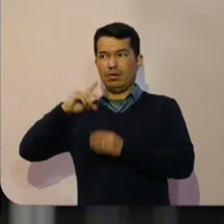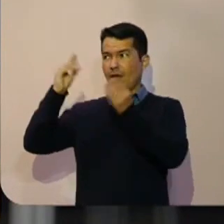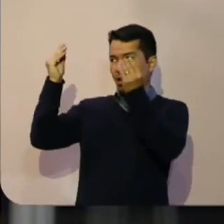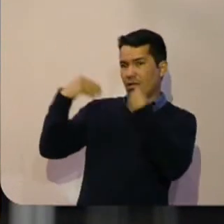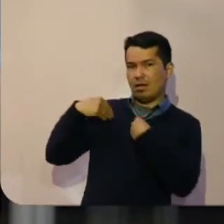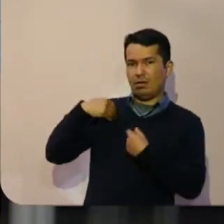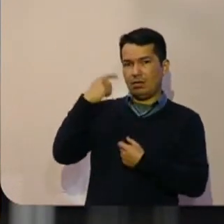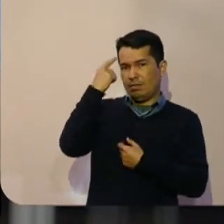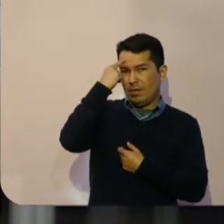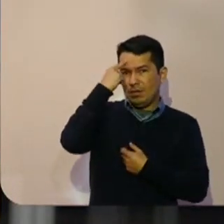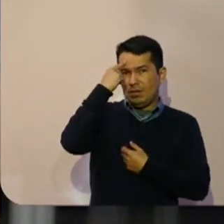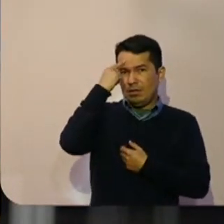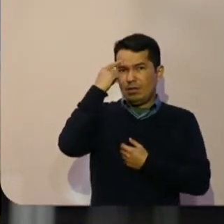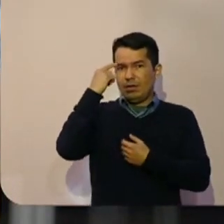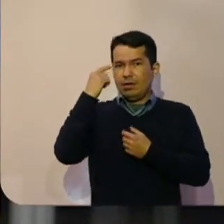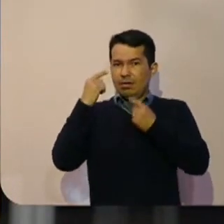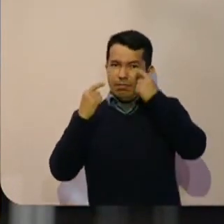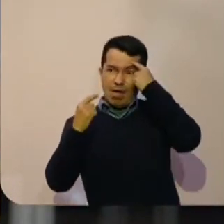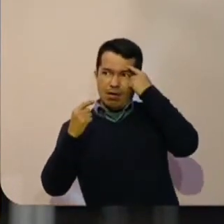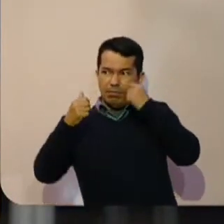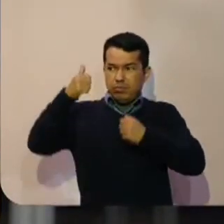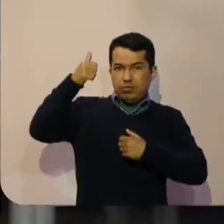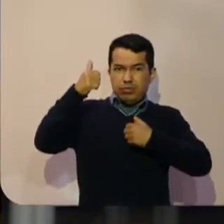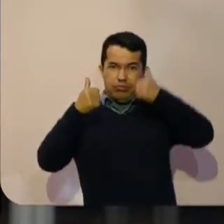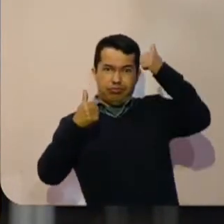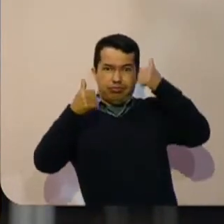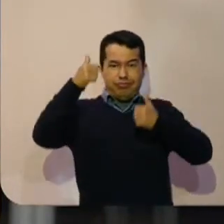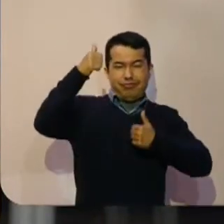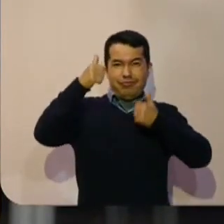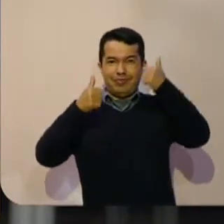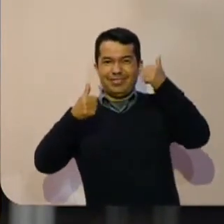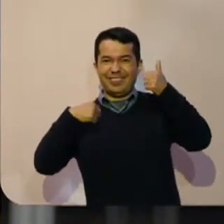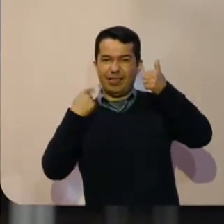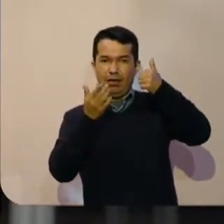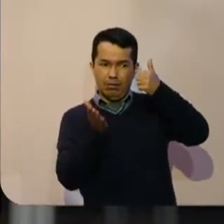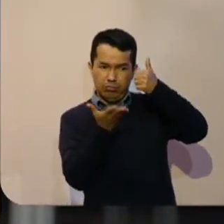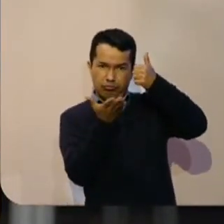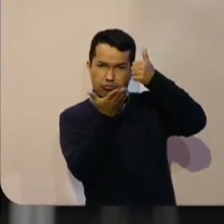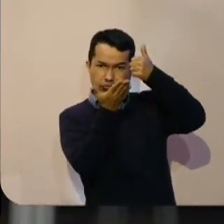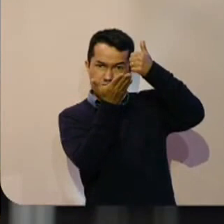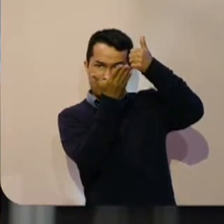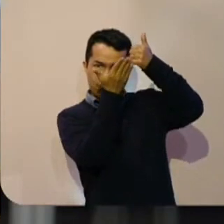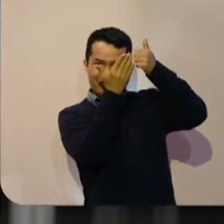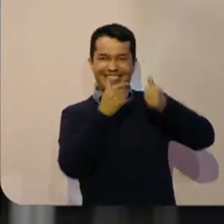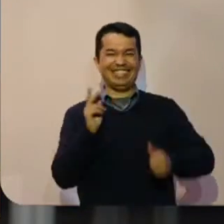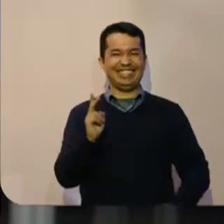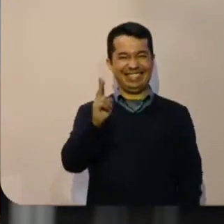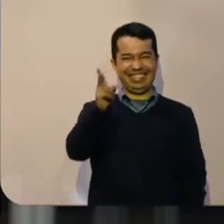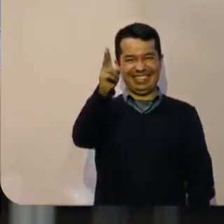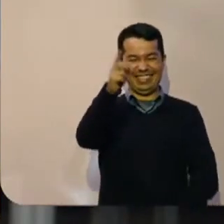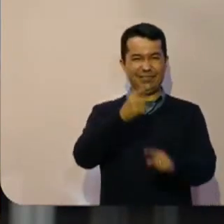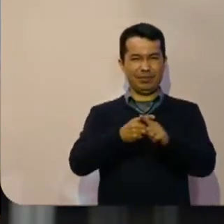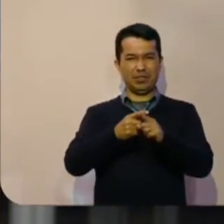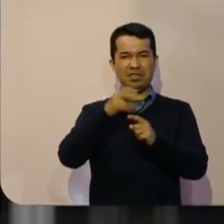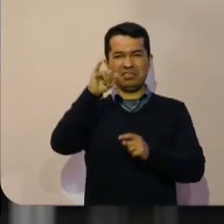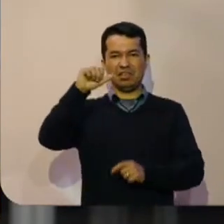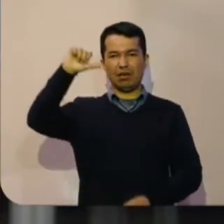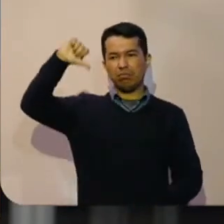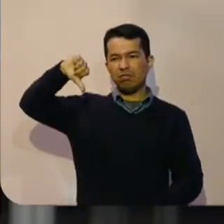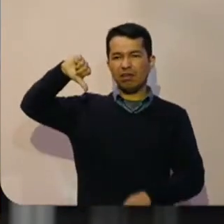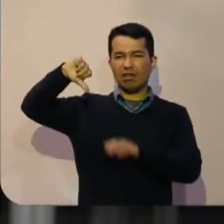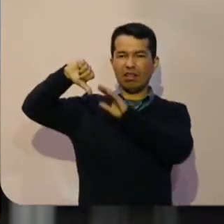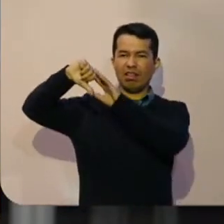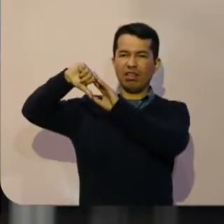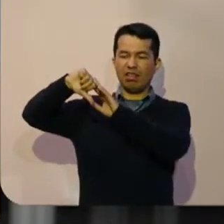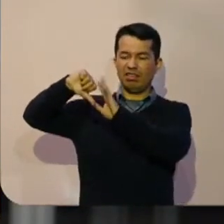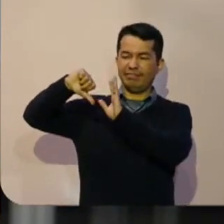mente. E quando alimentamos o que é bom, crendo, tendo fé, o Senhor manda embora toda a